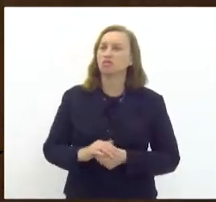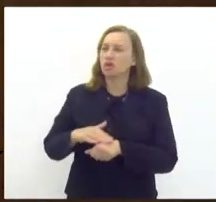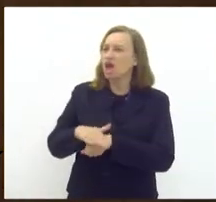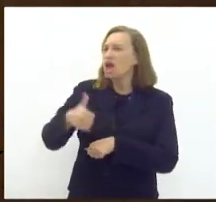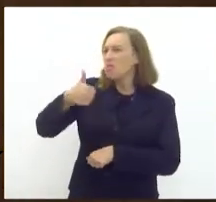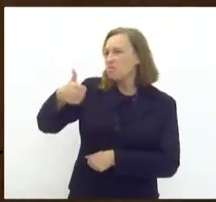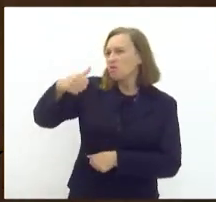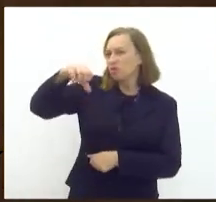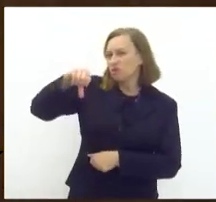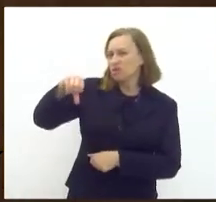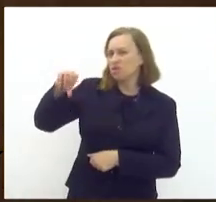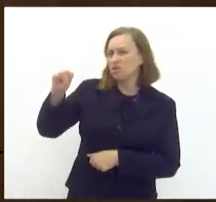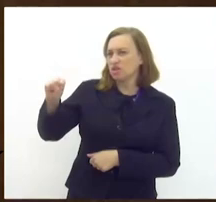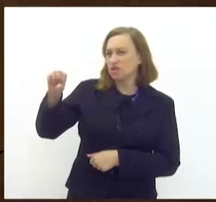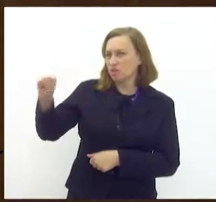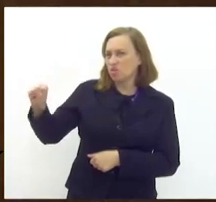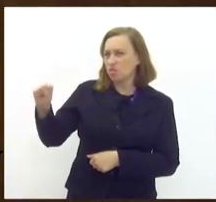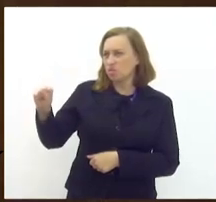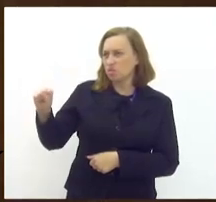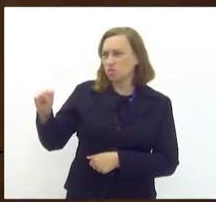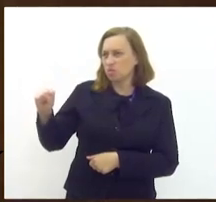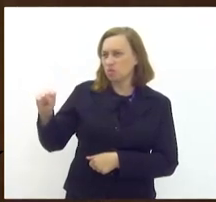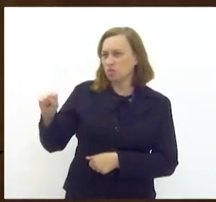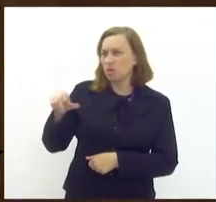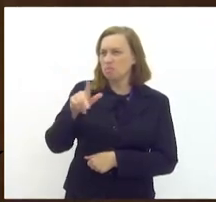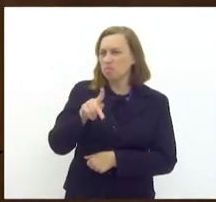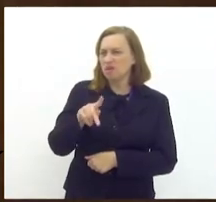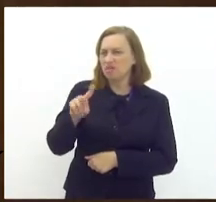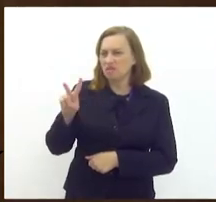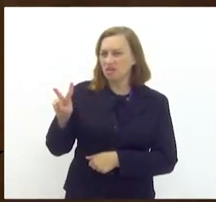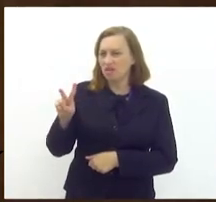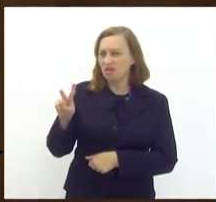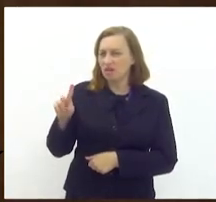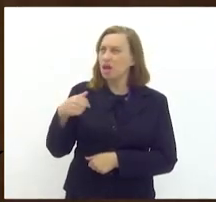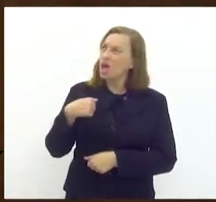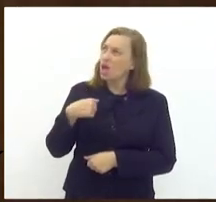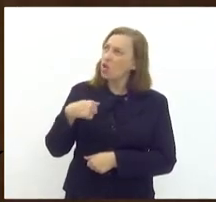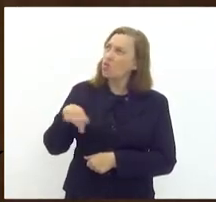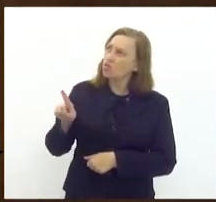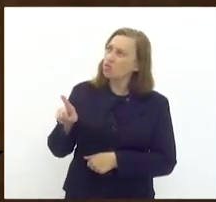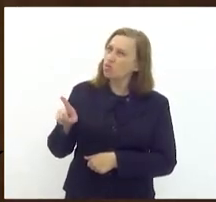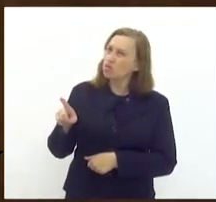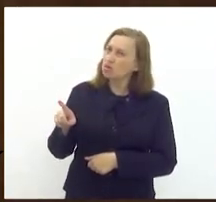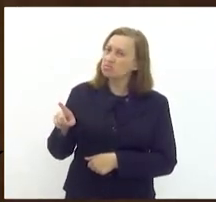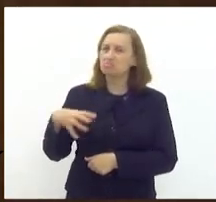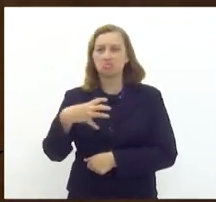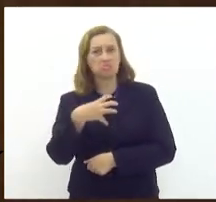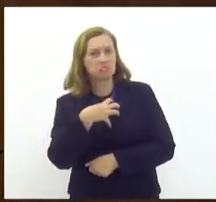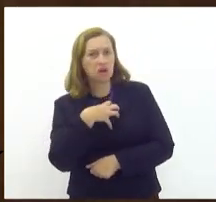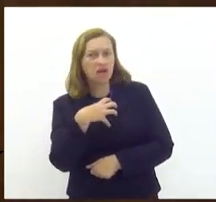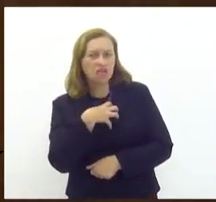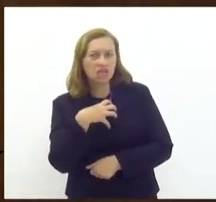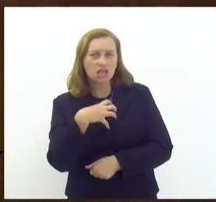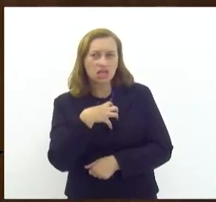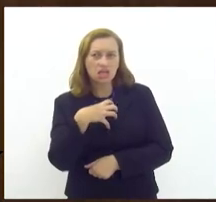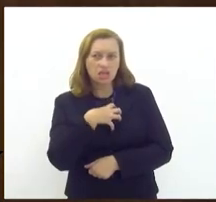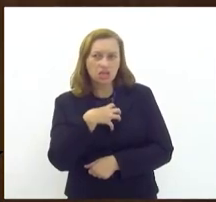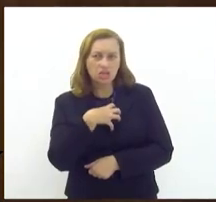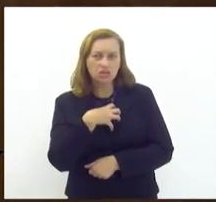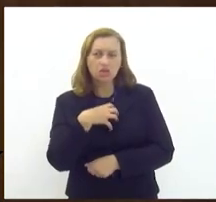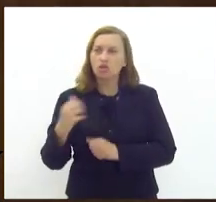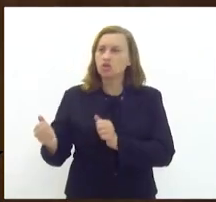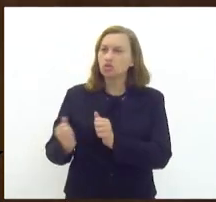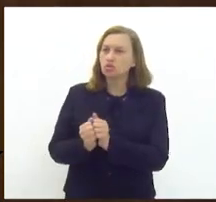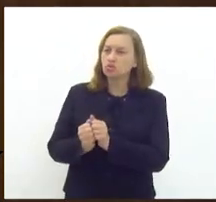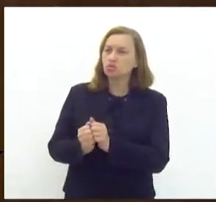1988 na época do PV eu fui para Salvador com certeza Lucélia